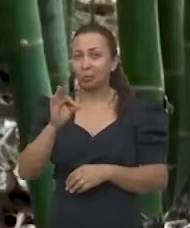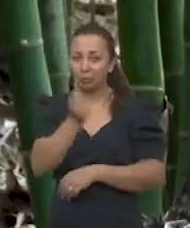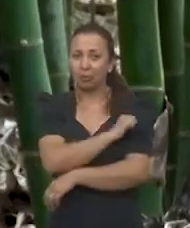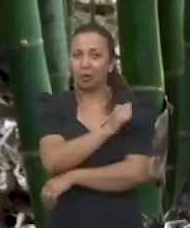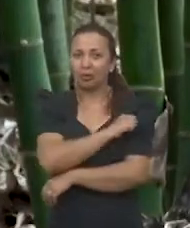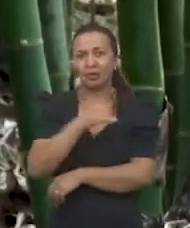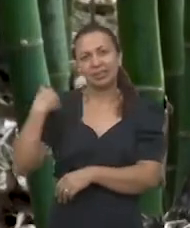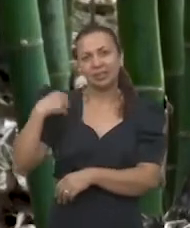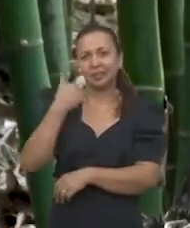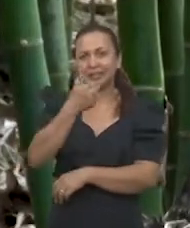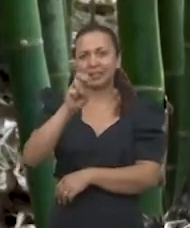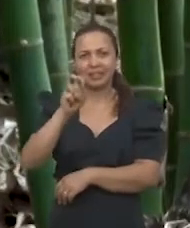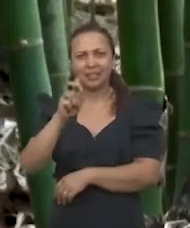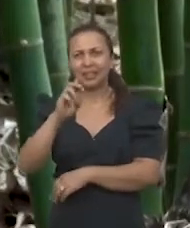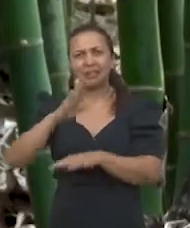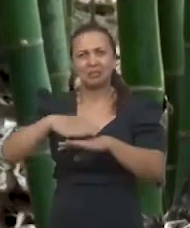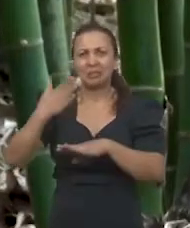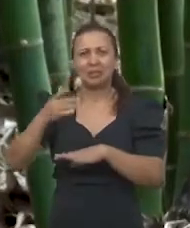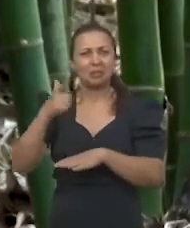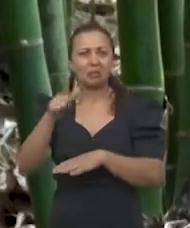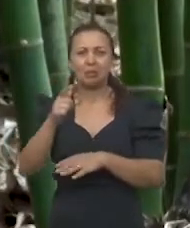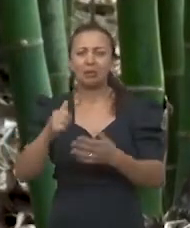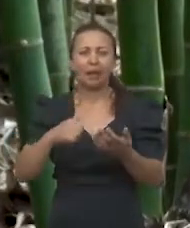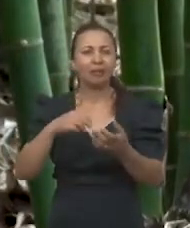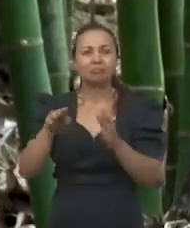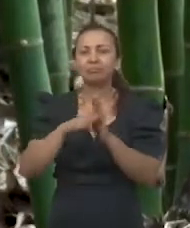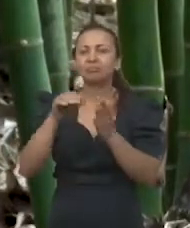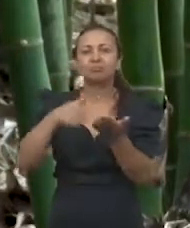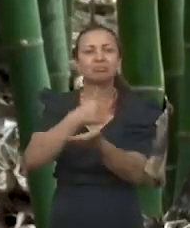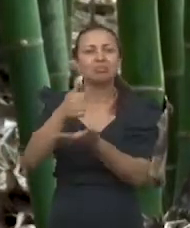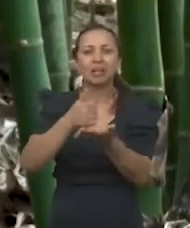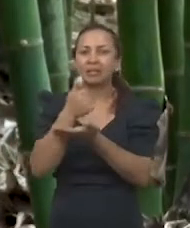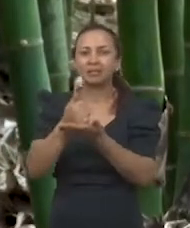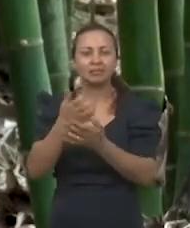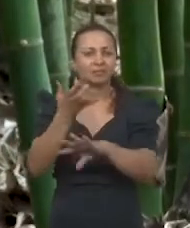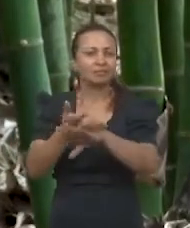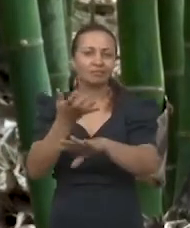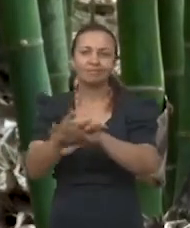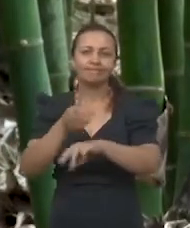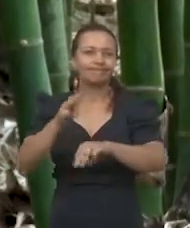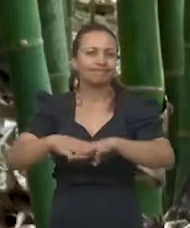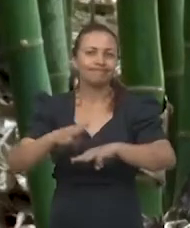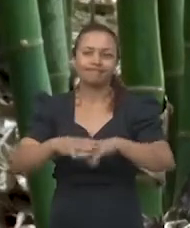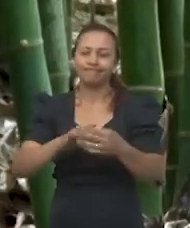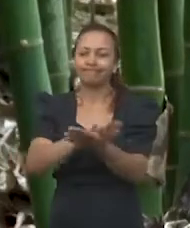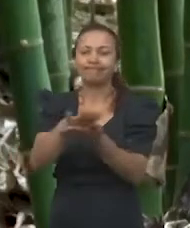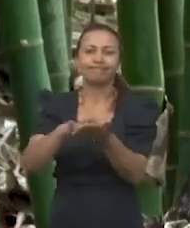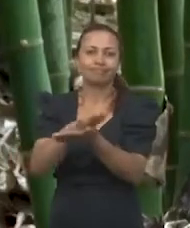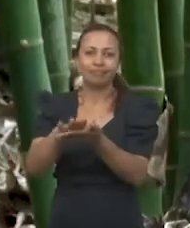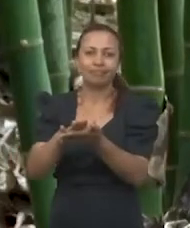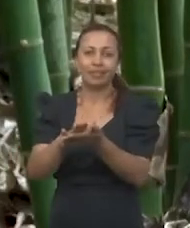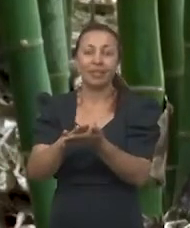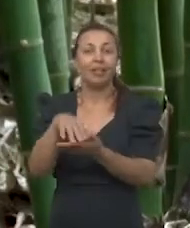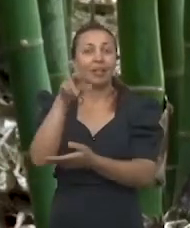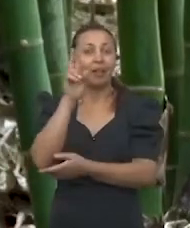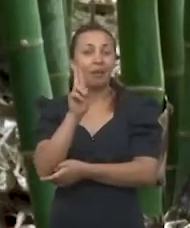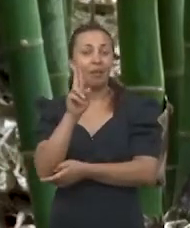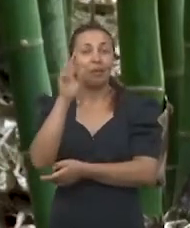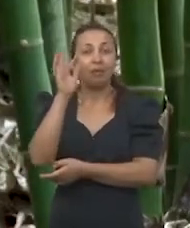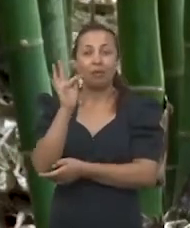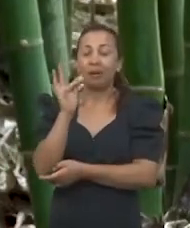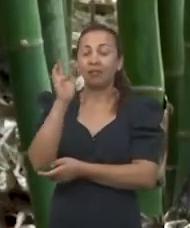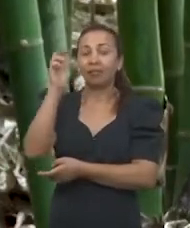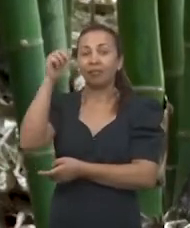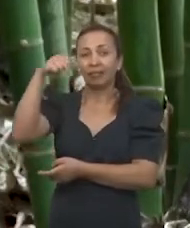68% dos alunos com 15 anos de idade não possuem nível básico na disciplina. Uma pesquisa da Universidade Federal do Rio Grande